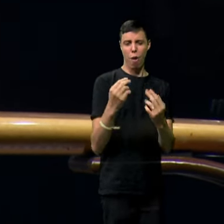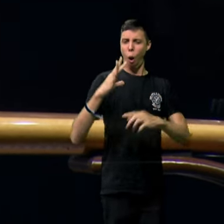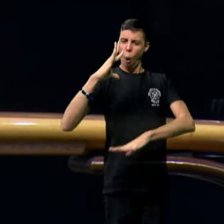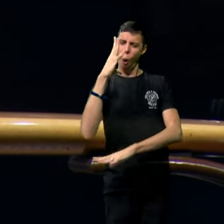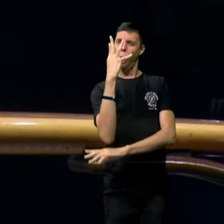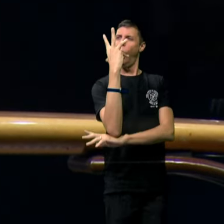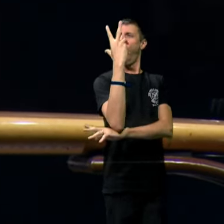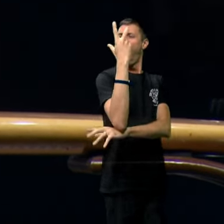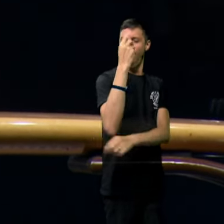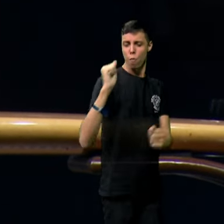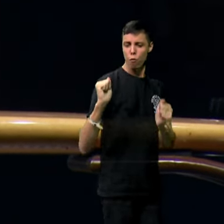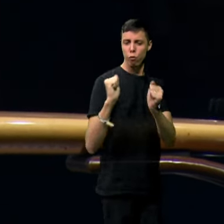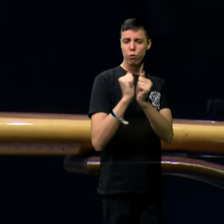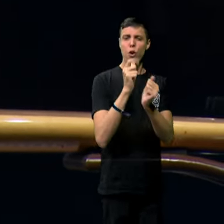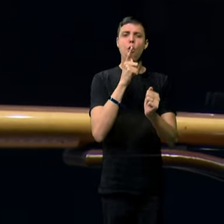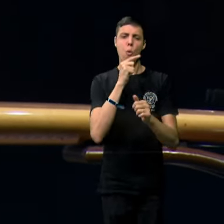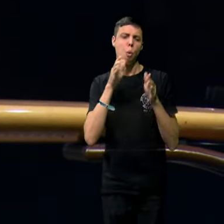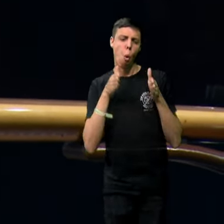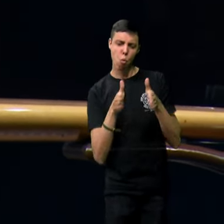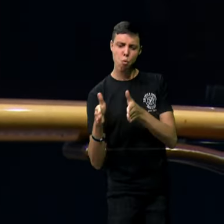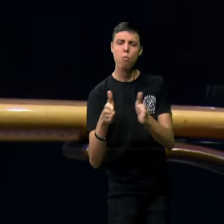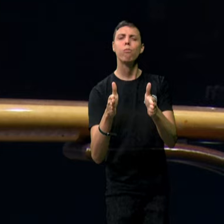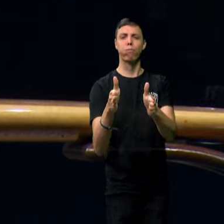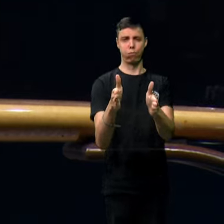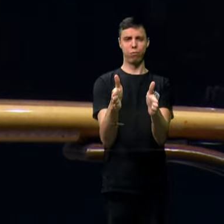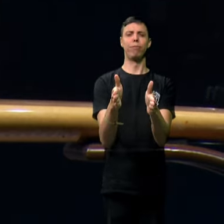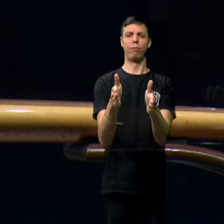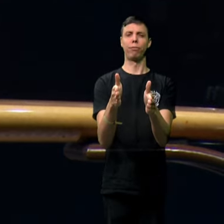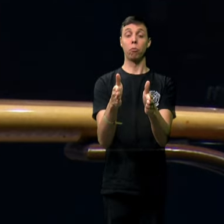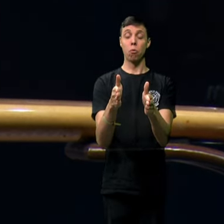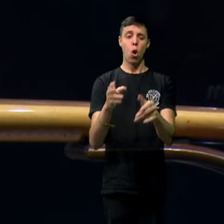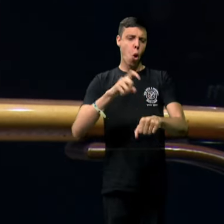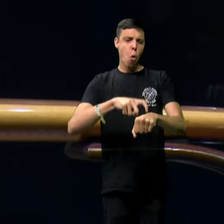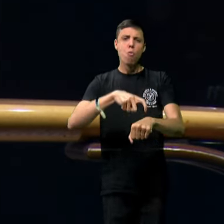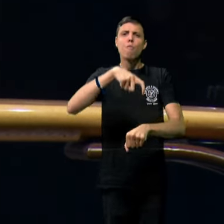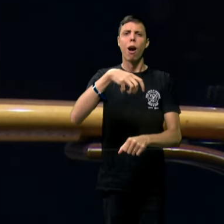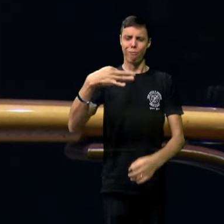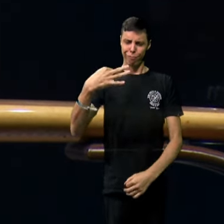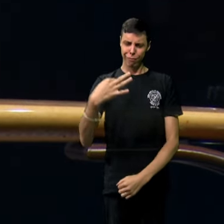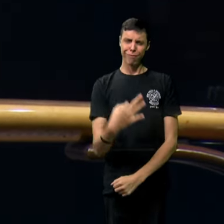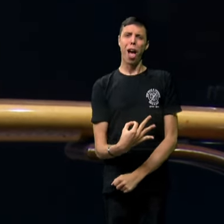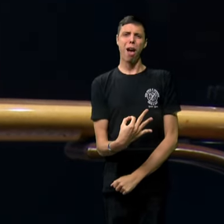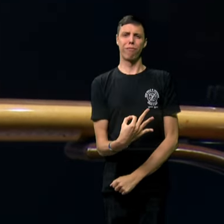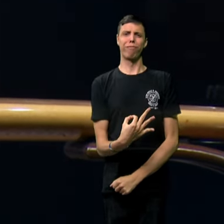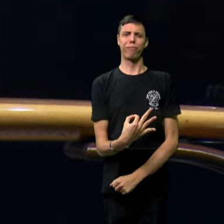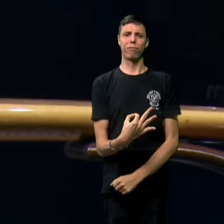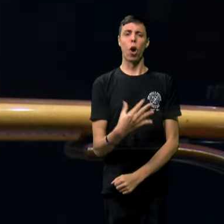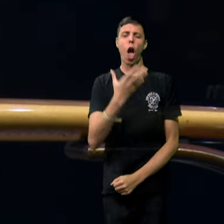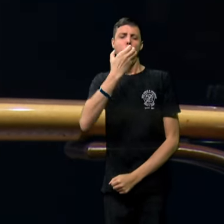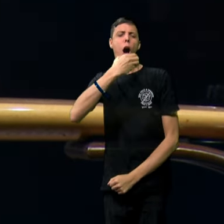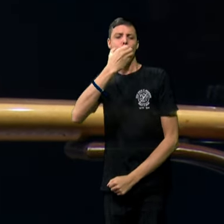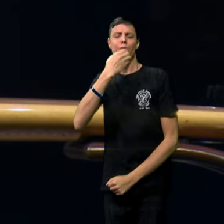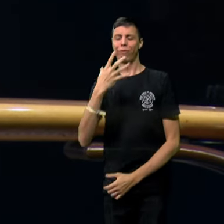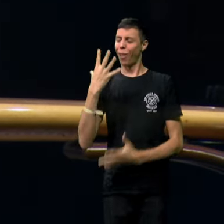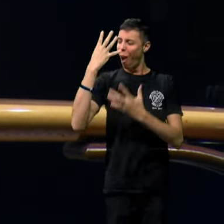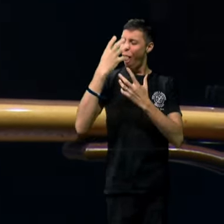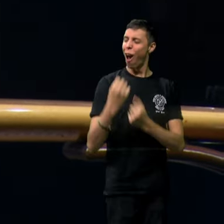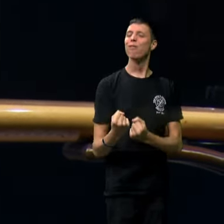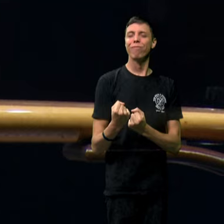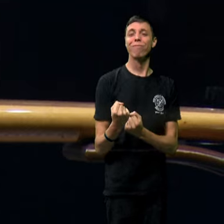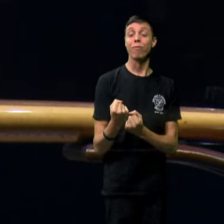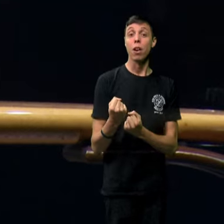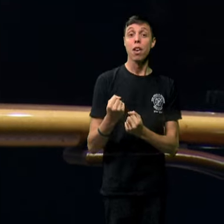plantada junto à corrente de águas, que no devido tempo dá o seu fruto, e